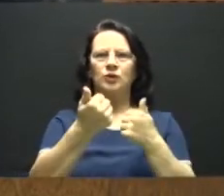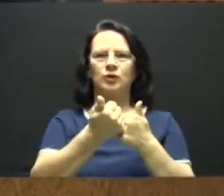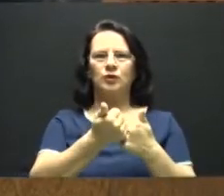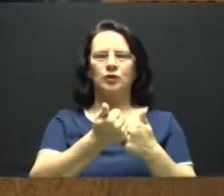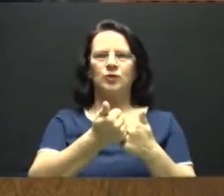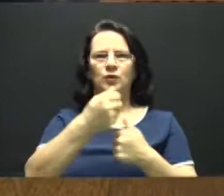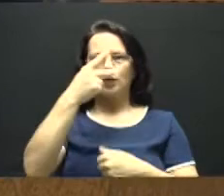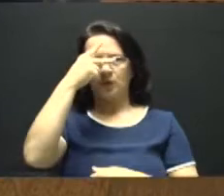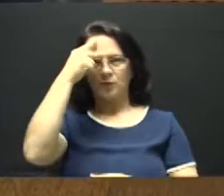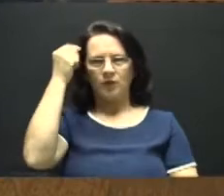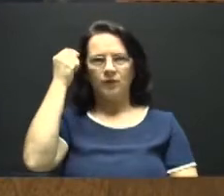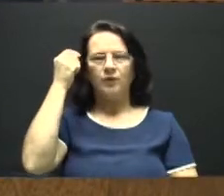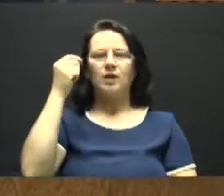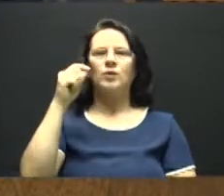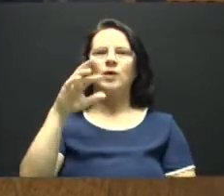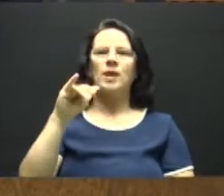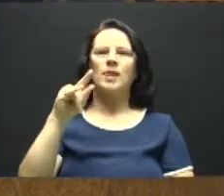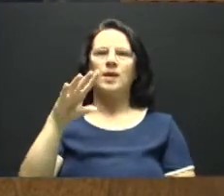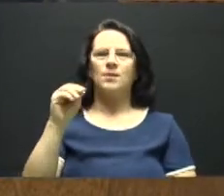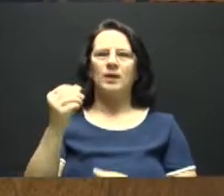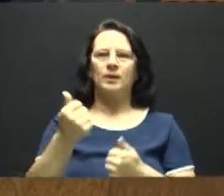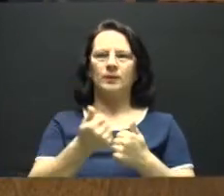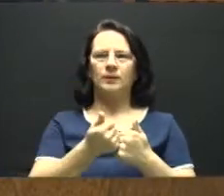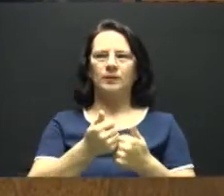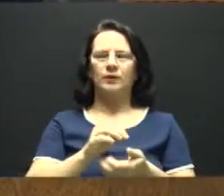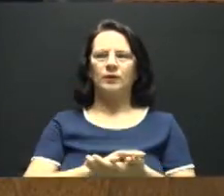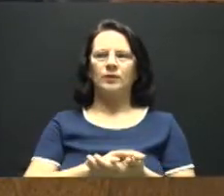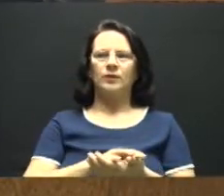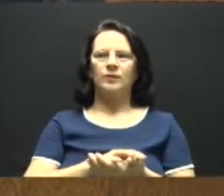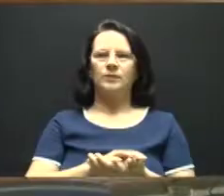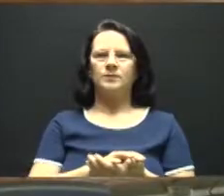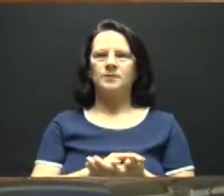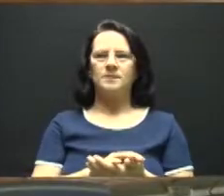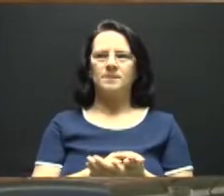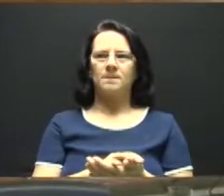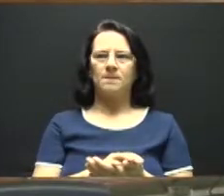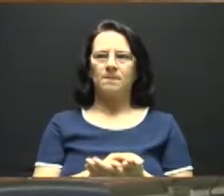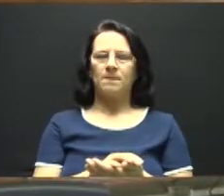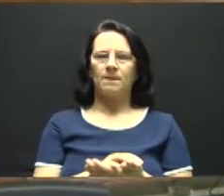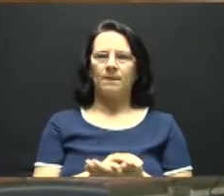ademar de oliveira da palavra ao secretário